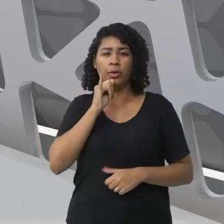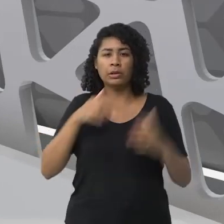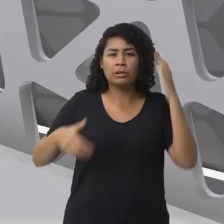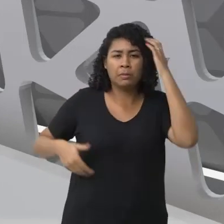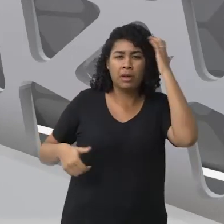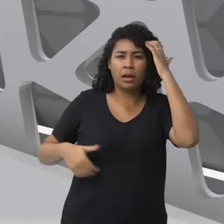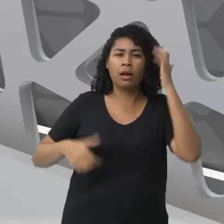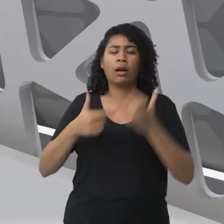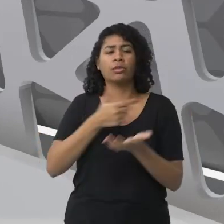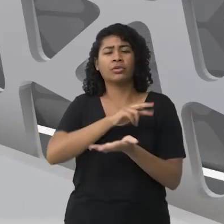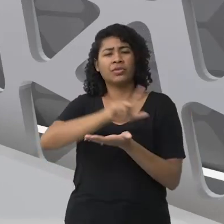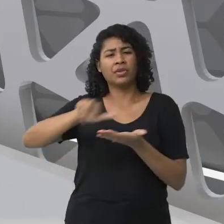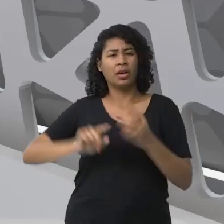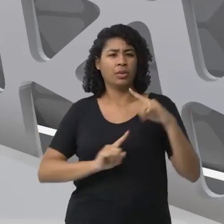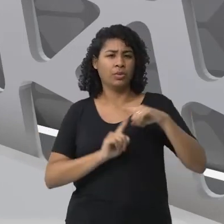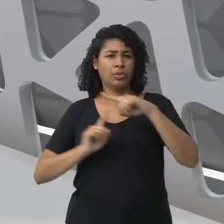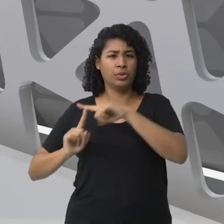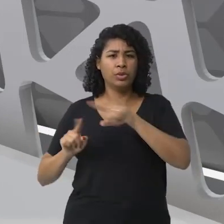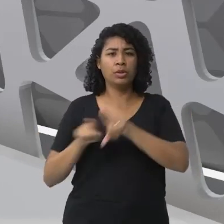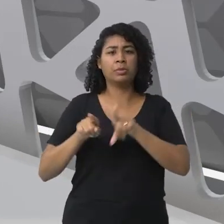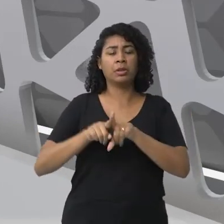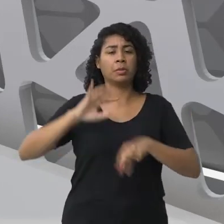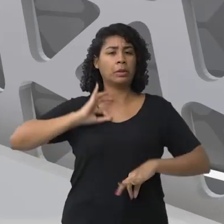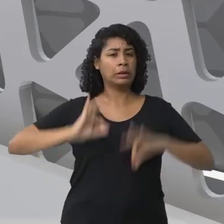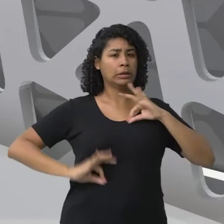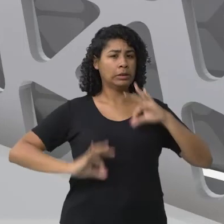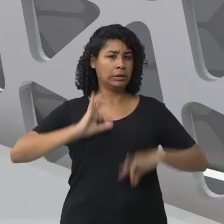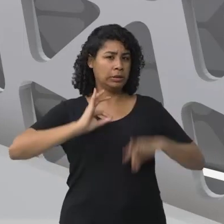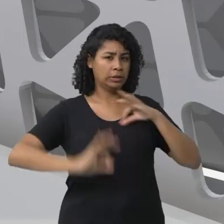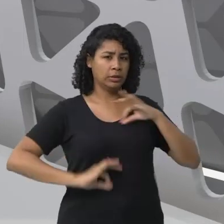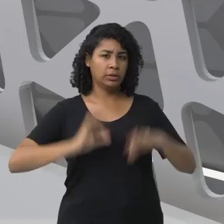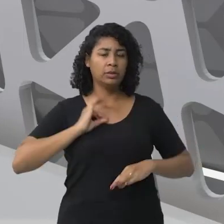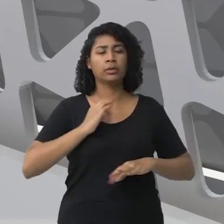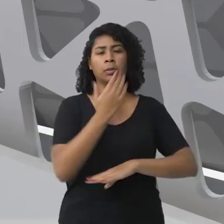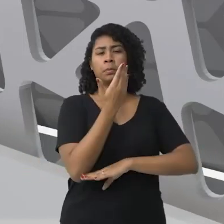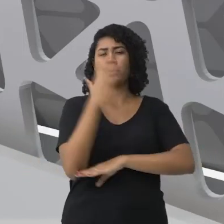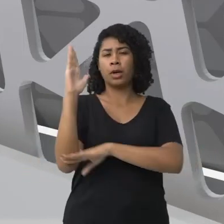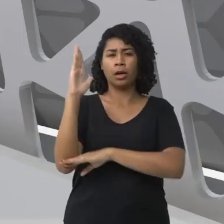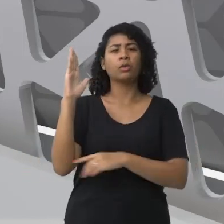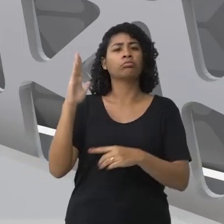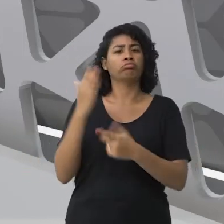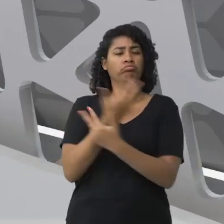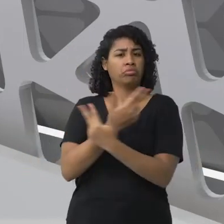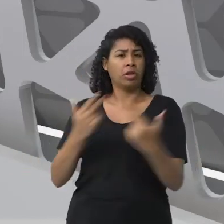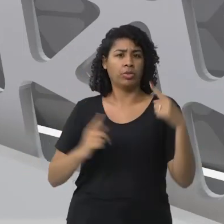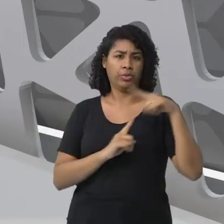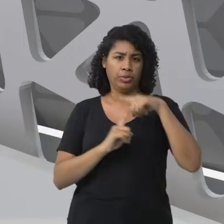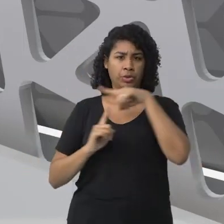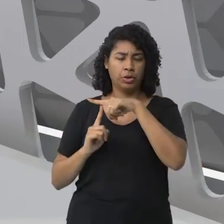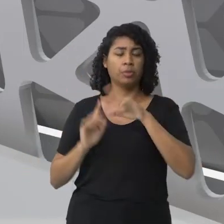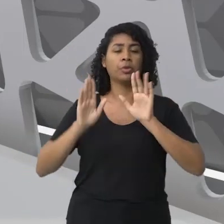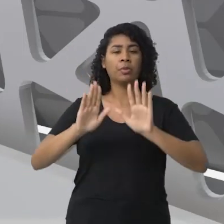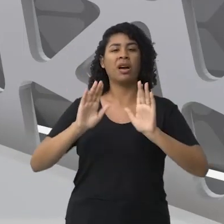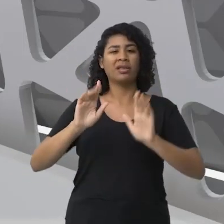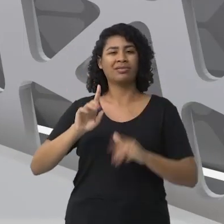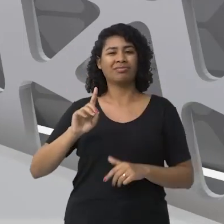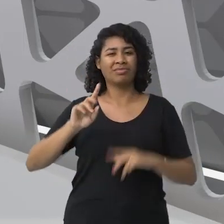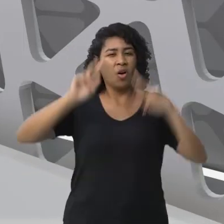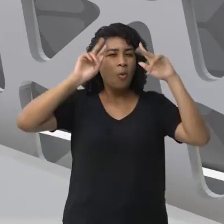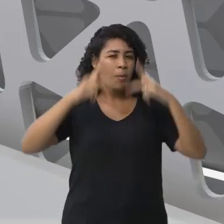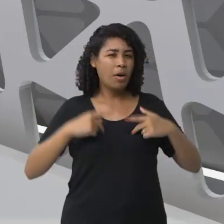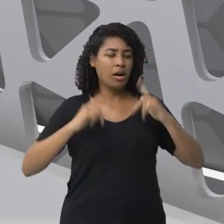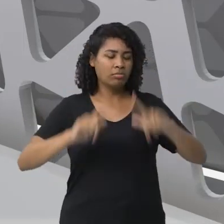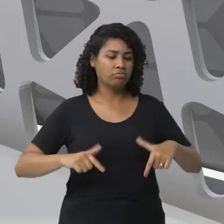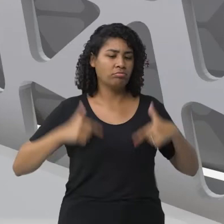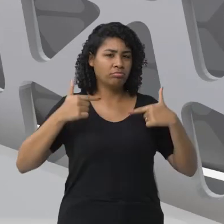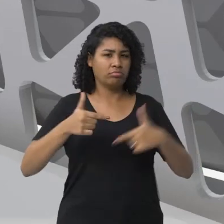a onça-pintada, o jacarandá, o pau-brasil. Isso, no entanto, a ação humana dentro das